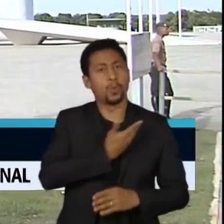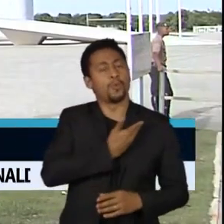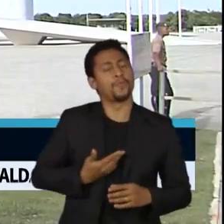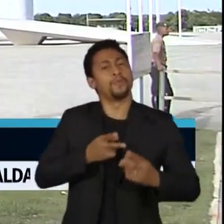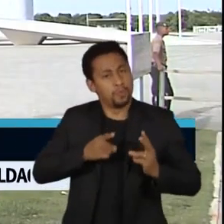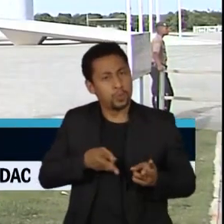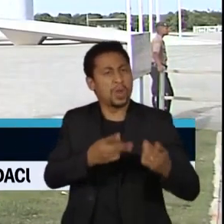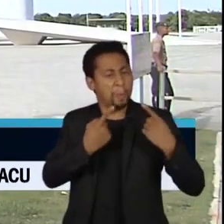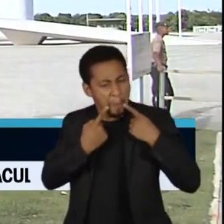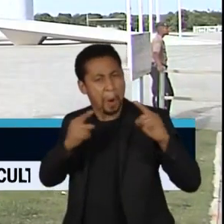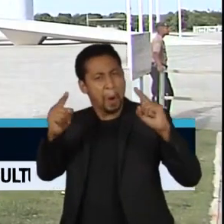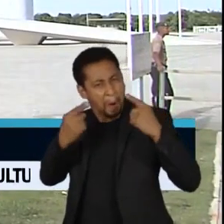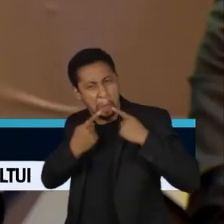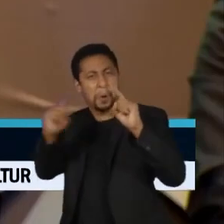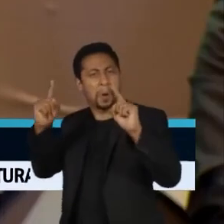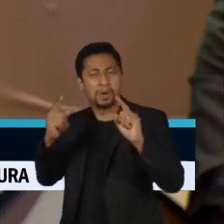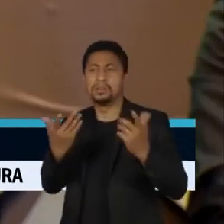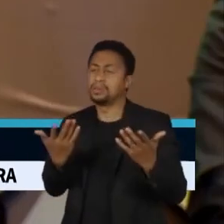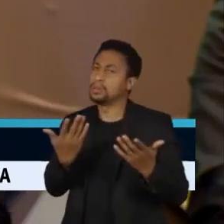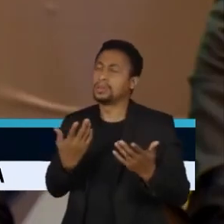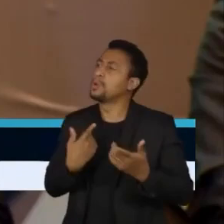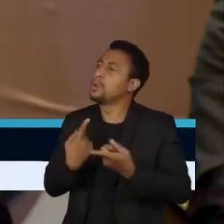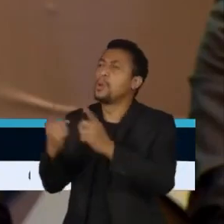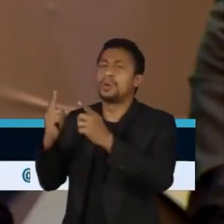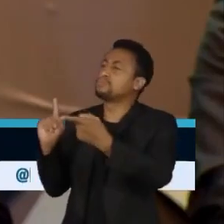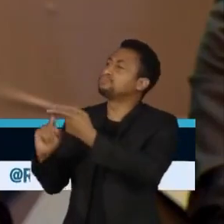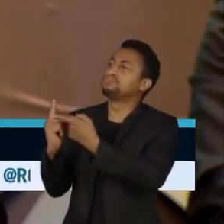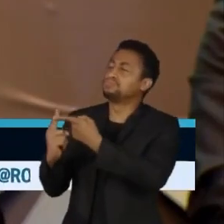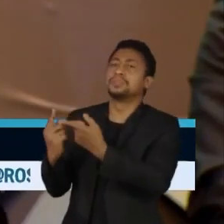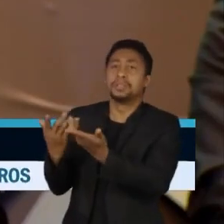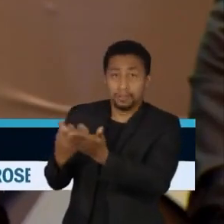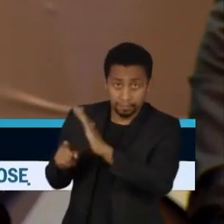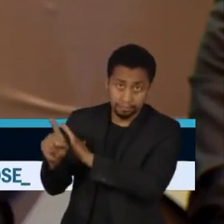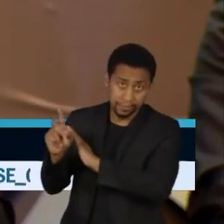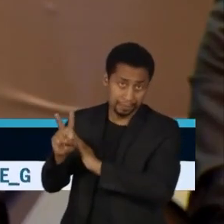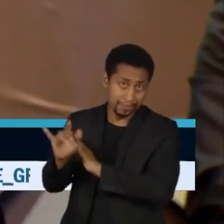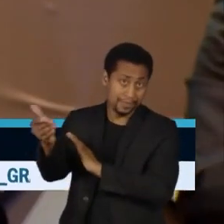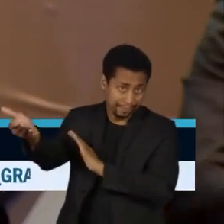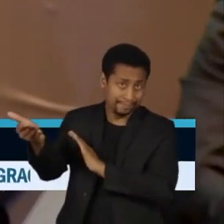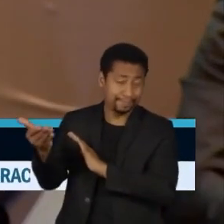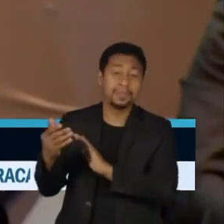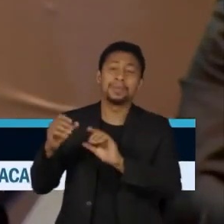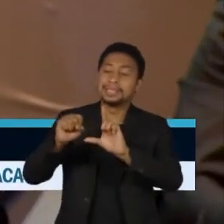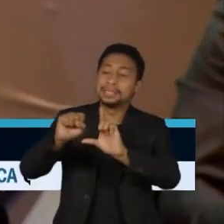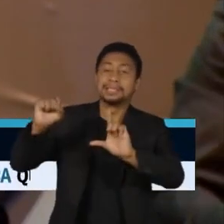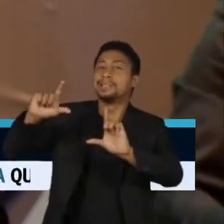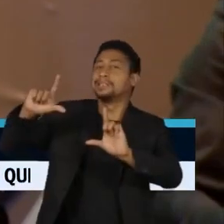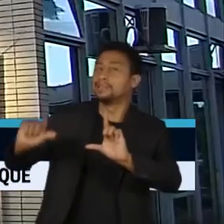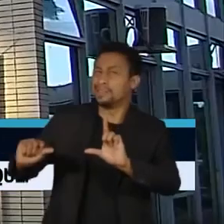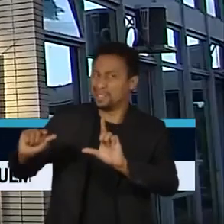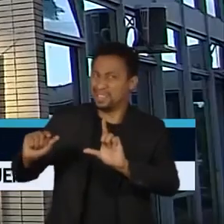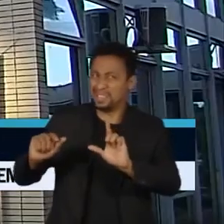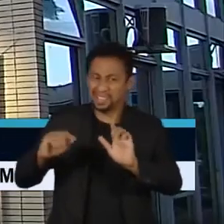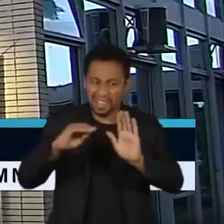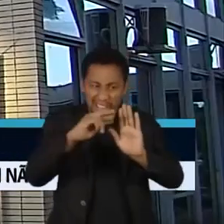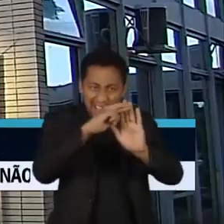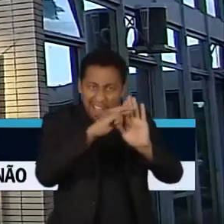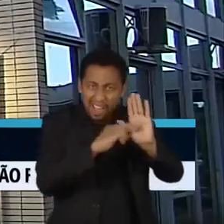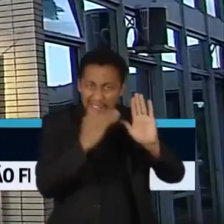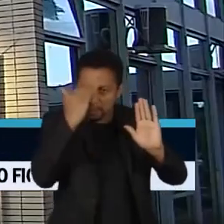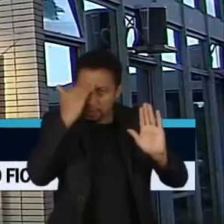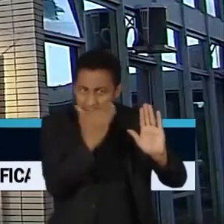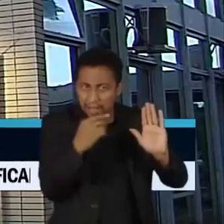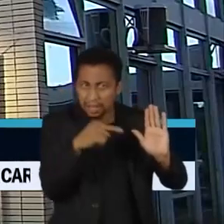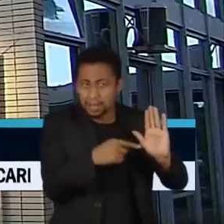continuar criticando e questionando o banco e seu presidente. E que a queda não depende da regra fiscal que o Ministério